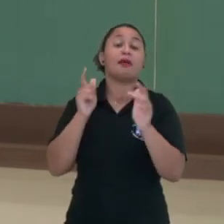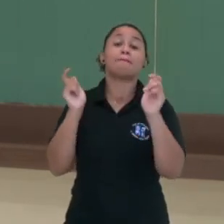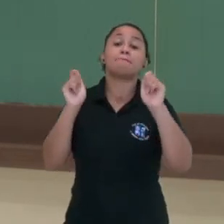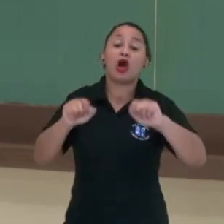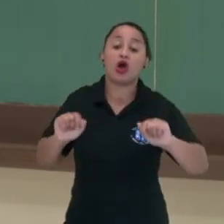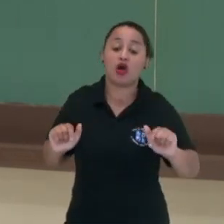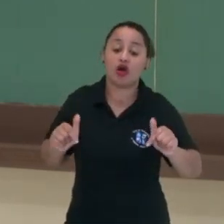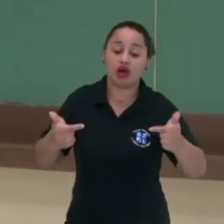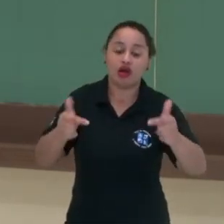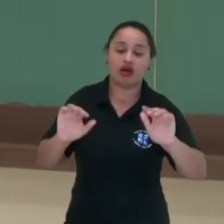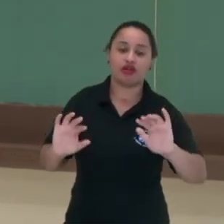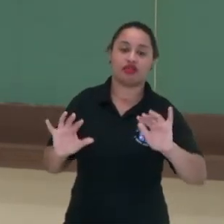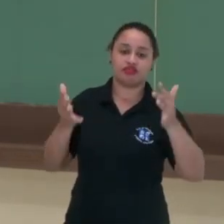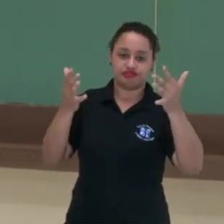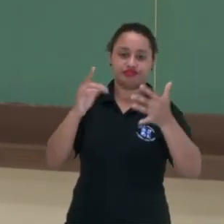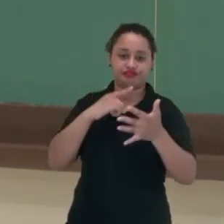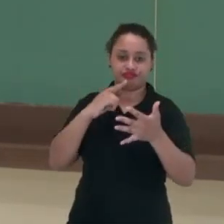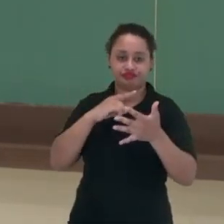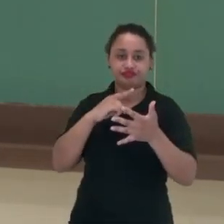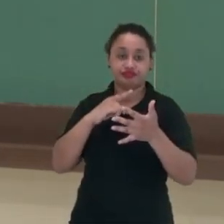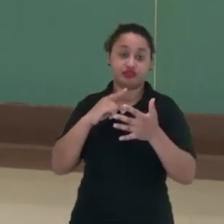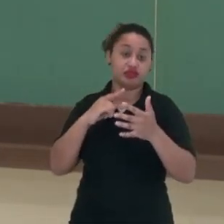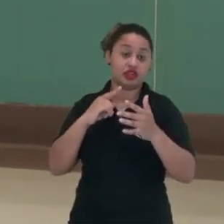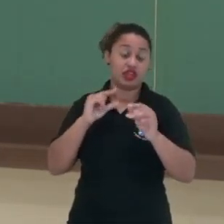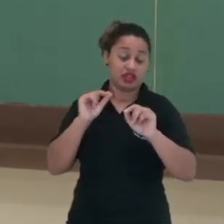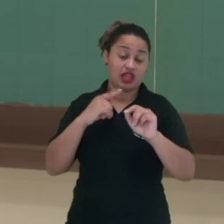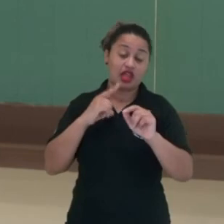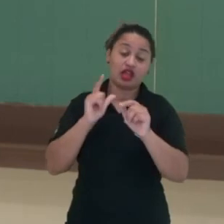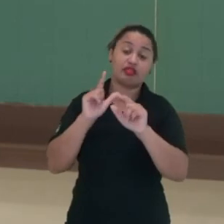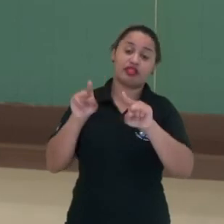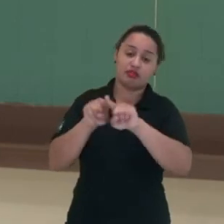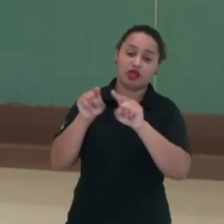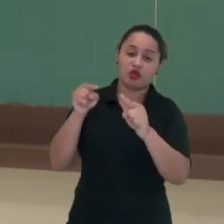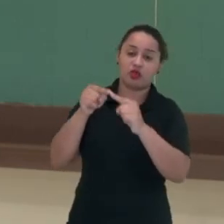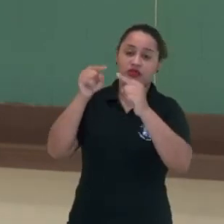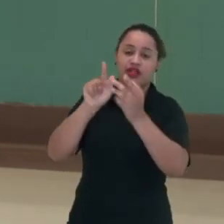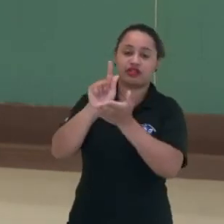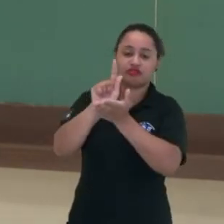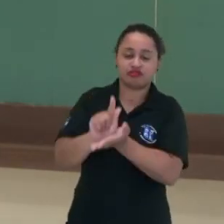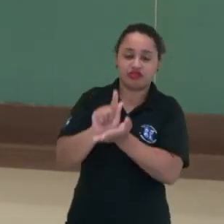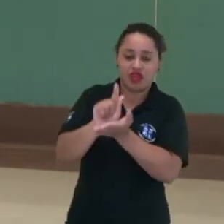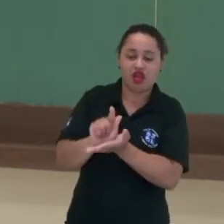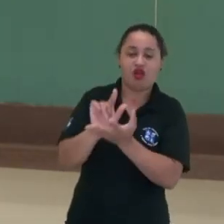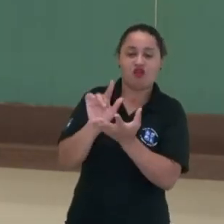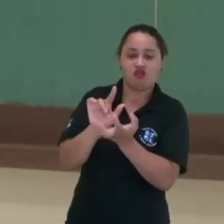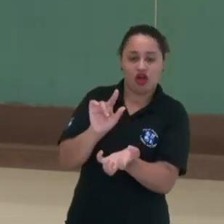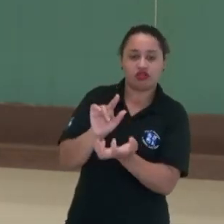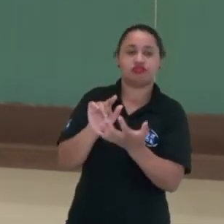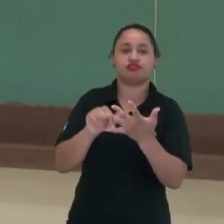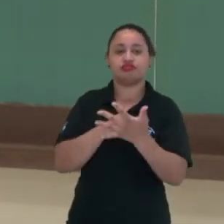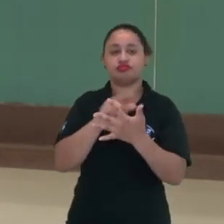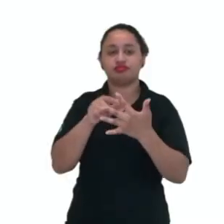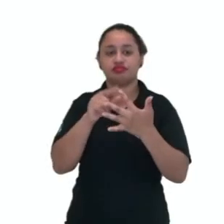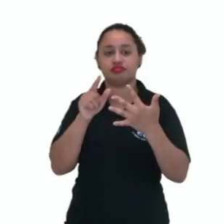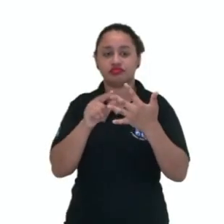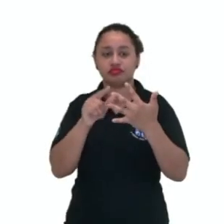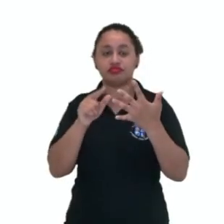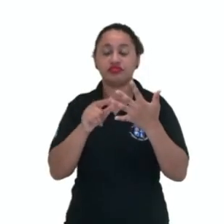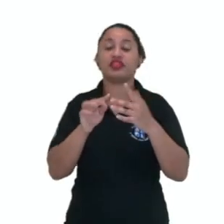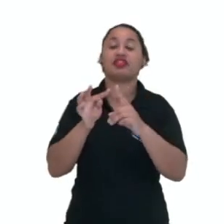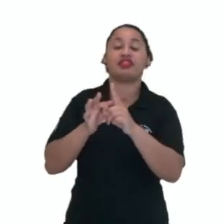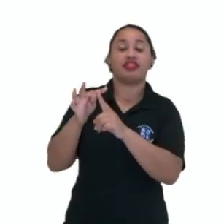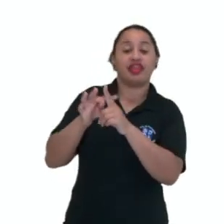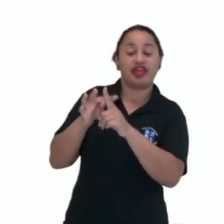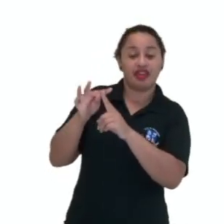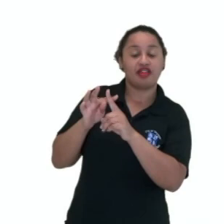pode acontecer a qualquer momento e que tem a ver com a gravidade, né, que é a força que puxa para baixo. O conceito de energia